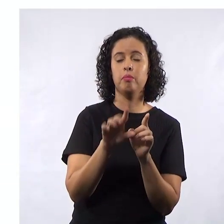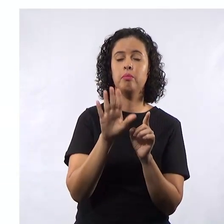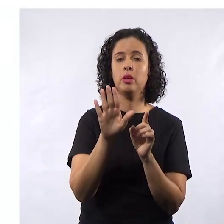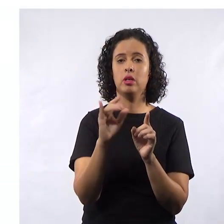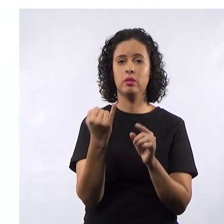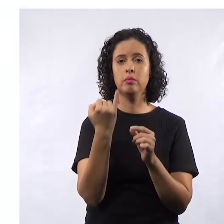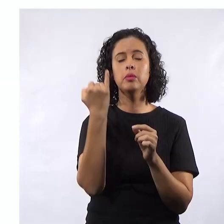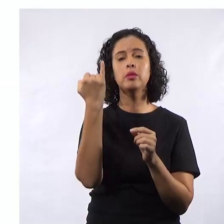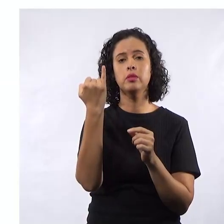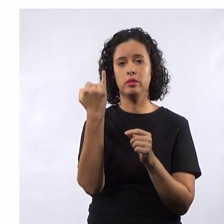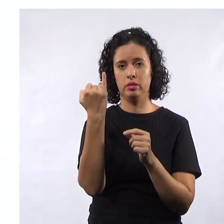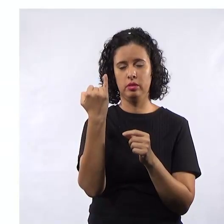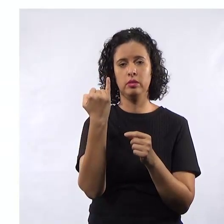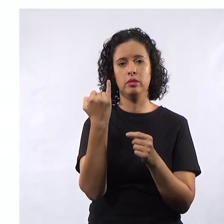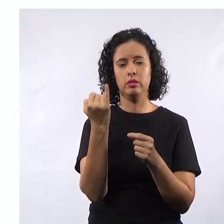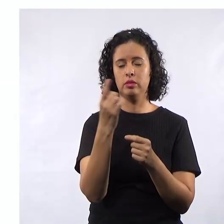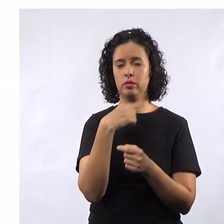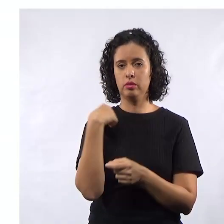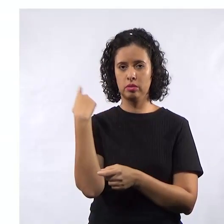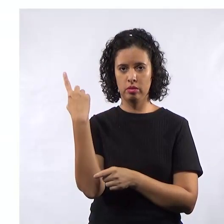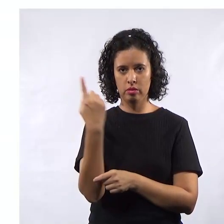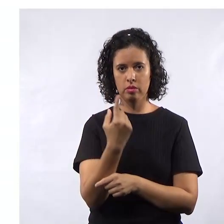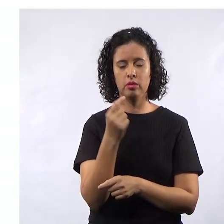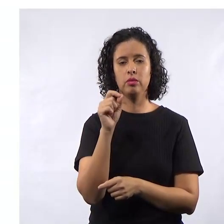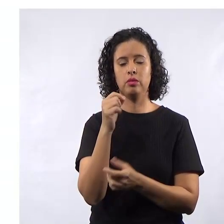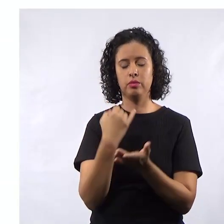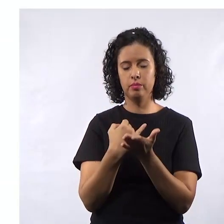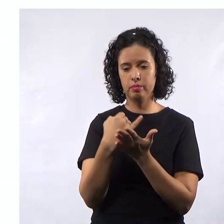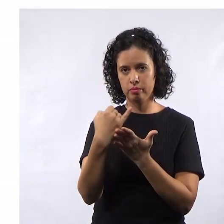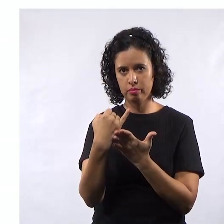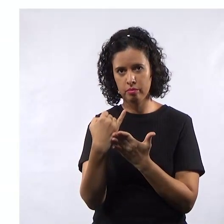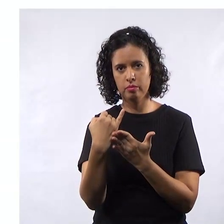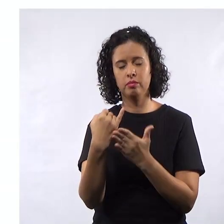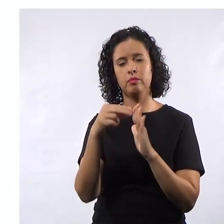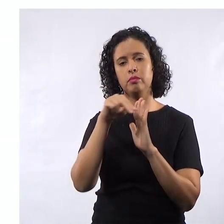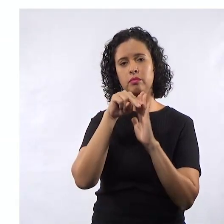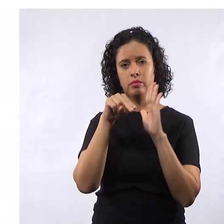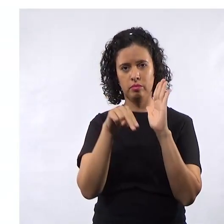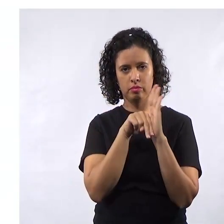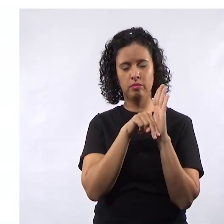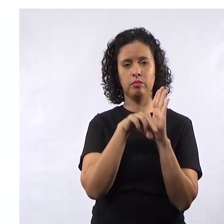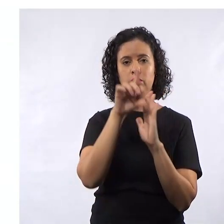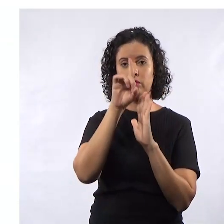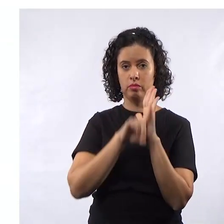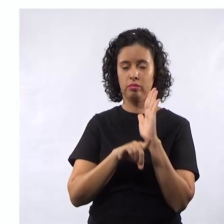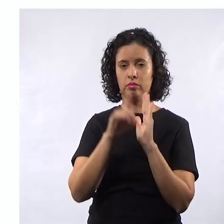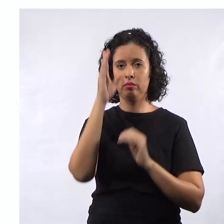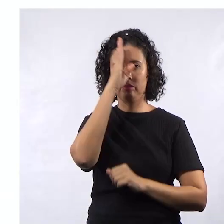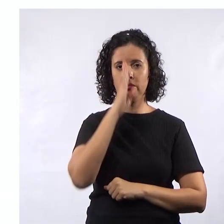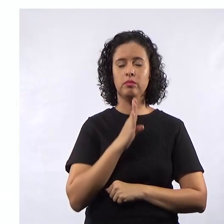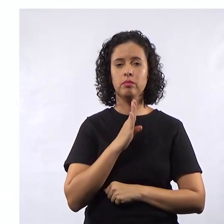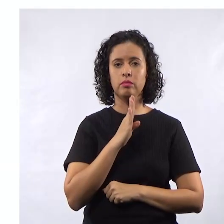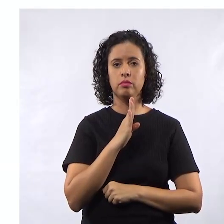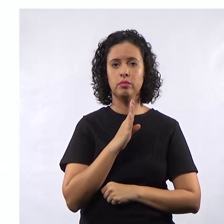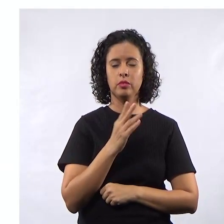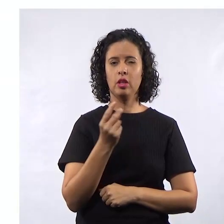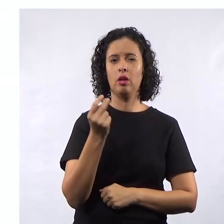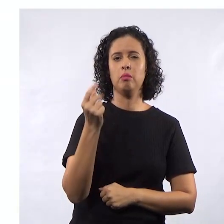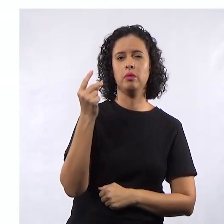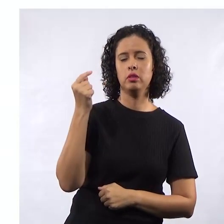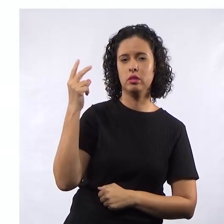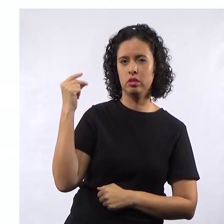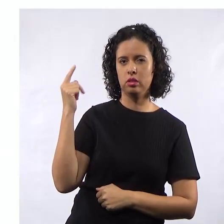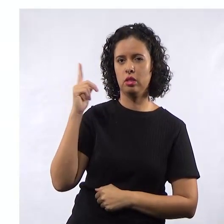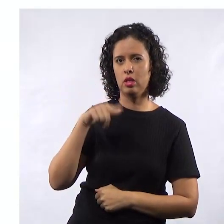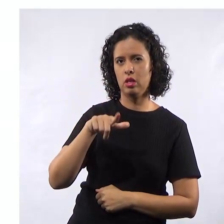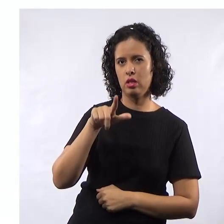é de extrema importância aí para nossa introdução às normas do direito brasileiro, tá? Antigamente